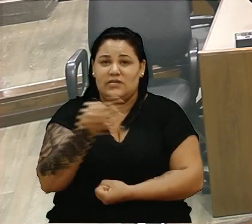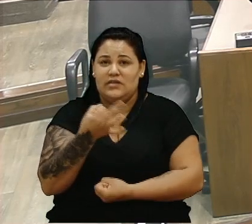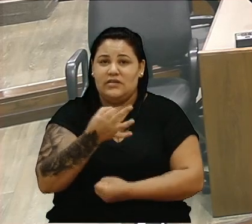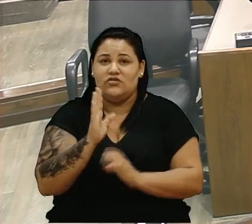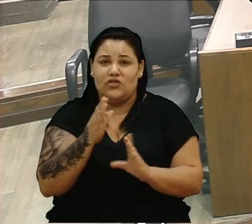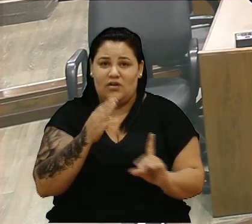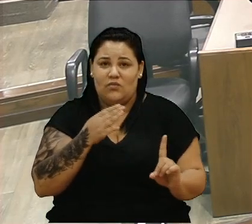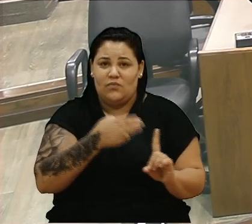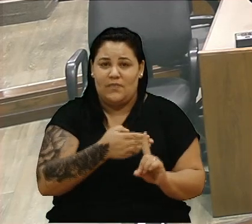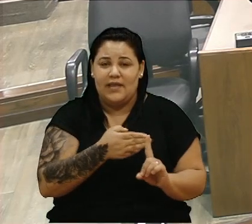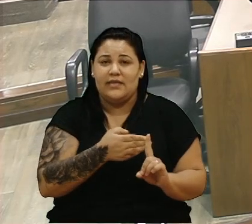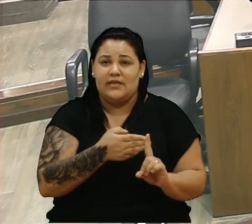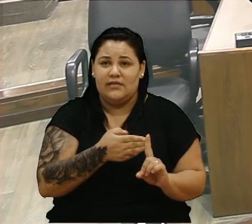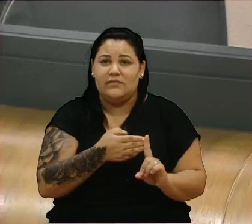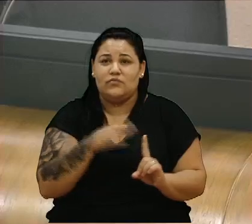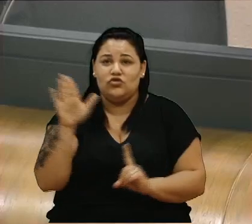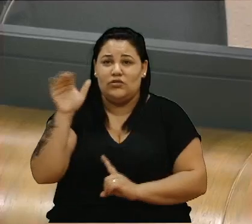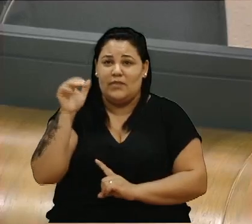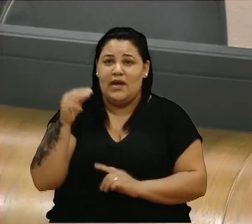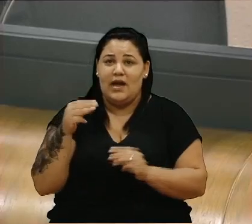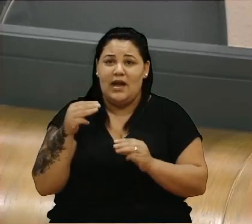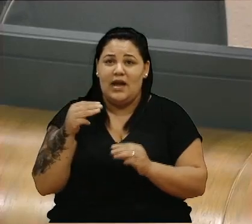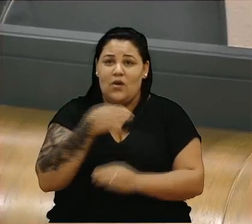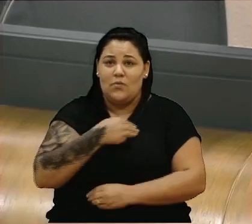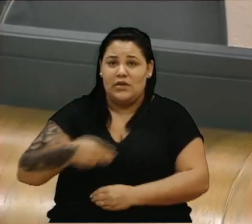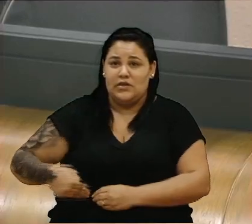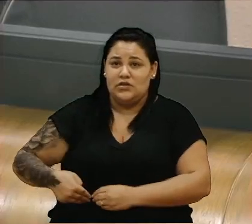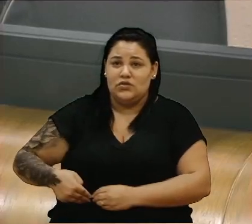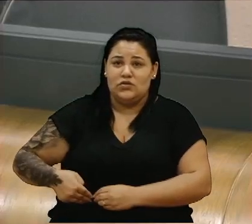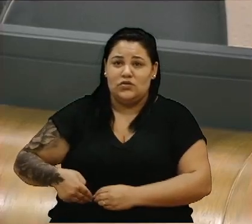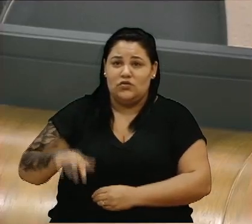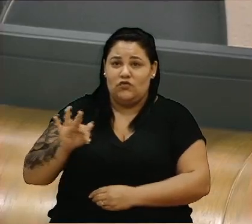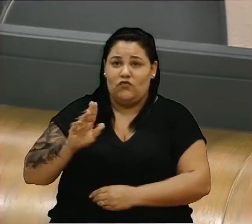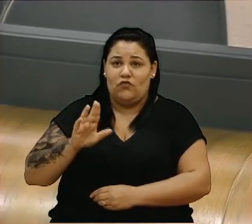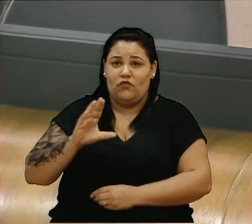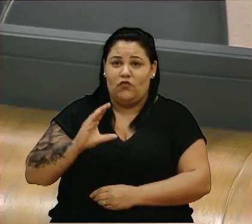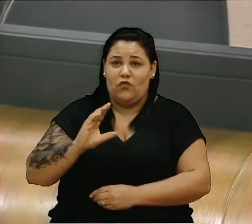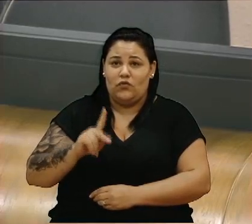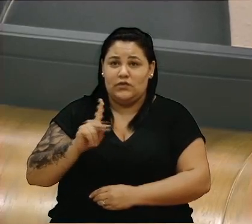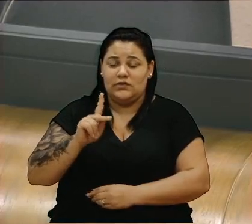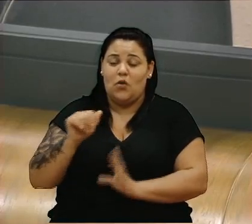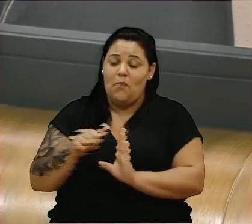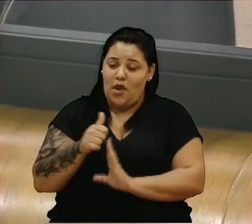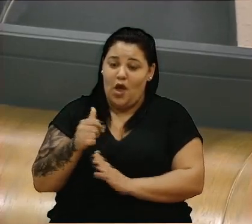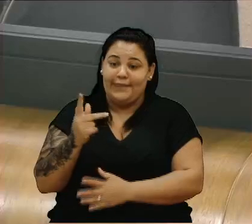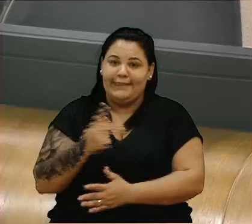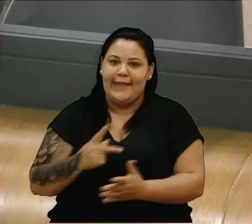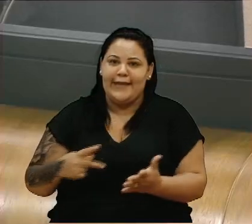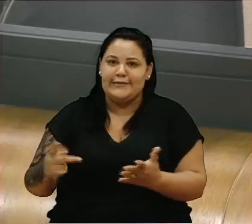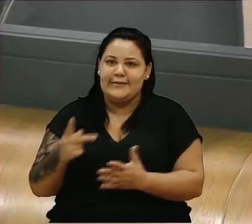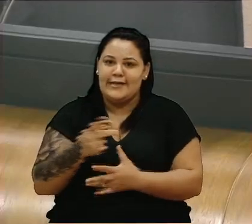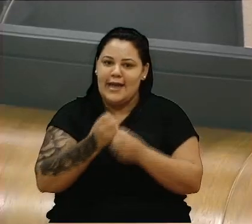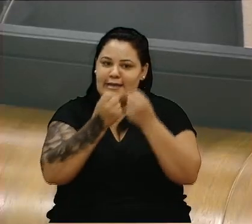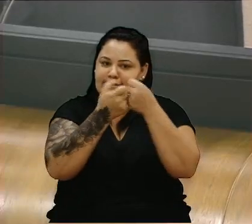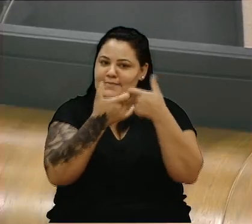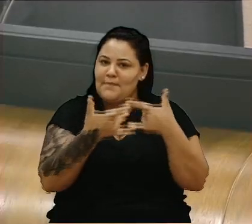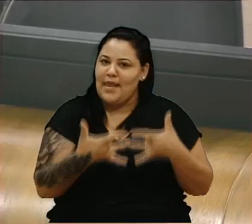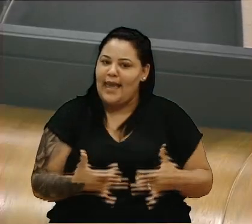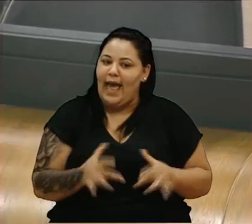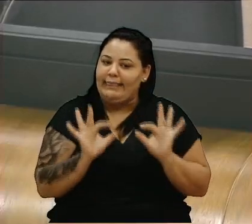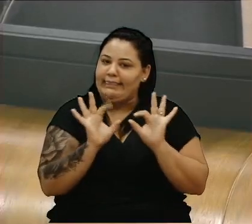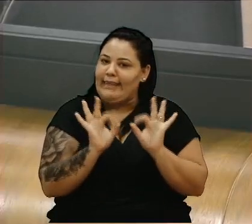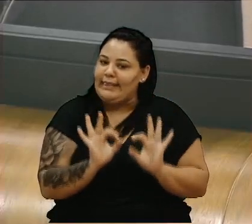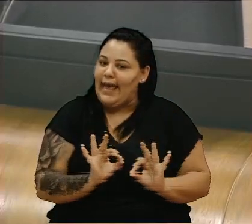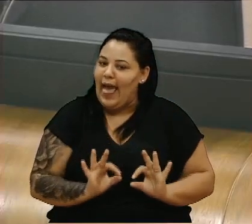vamos trazer o ministro Fux, né, para palestrar, ou melhor dizendo, desenhar o que está aqui, não é notícia,